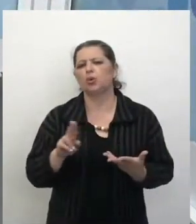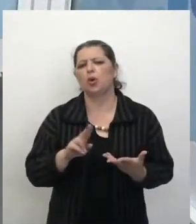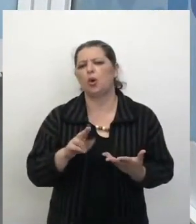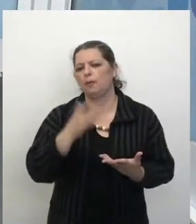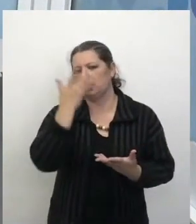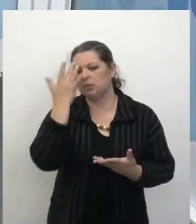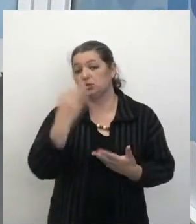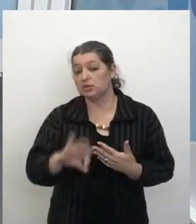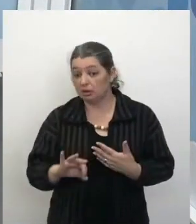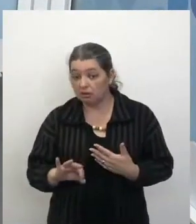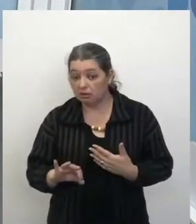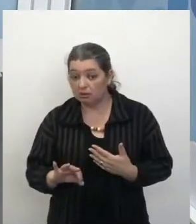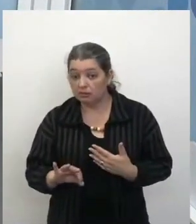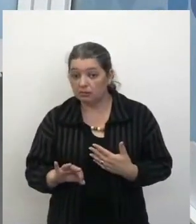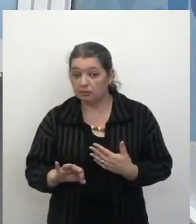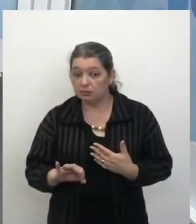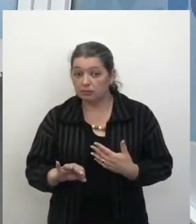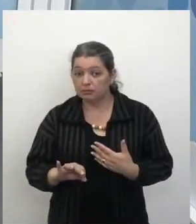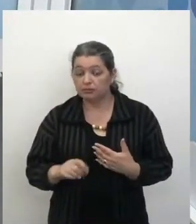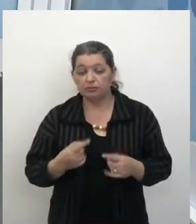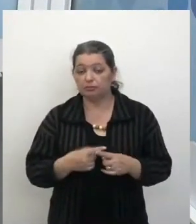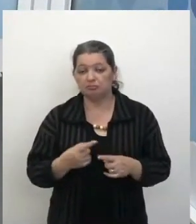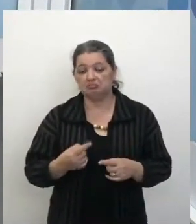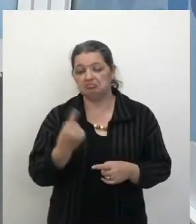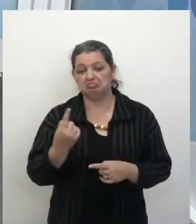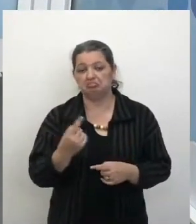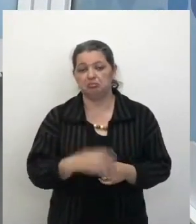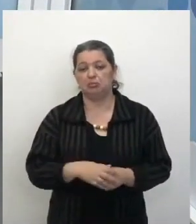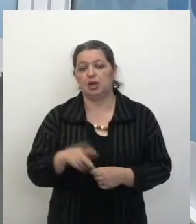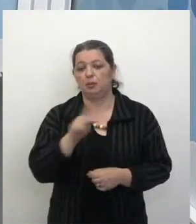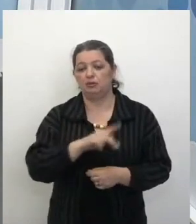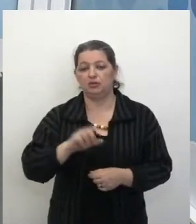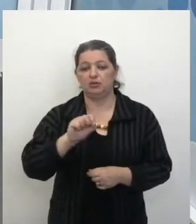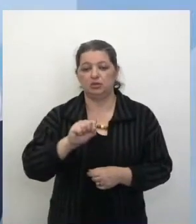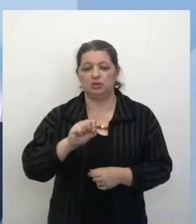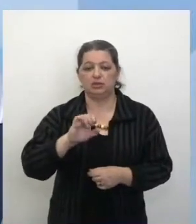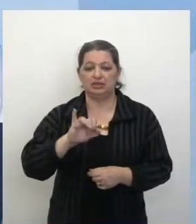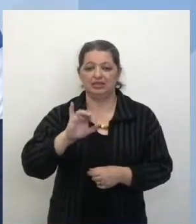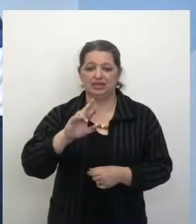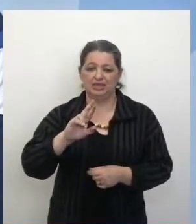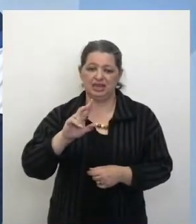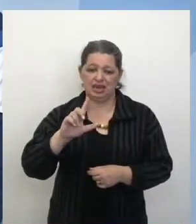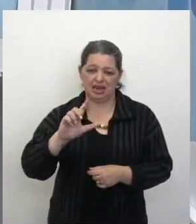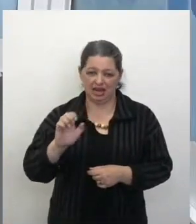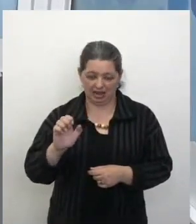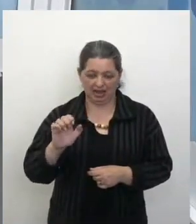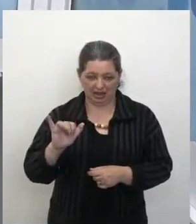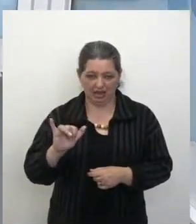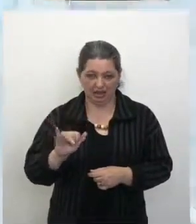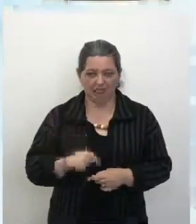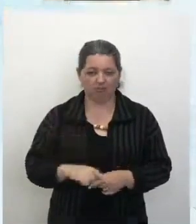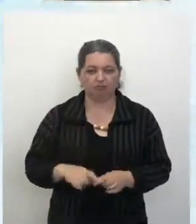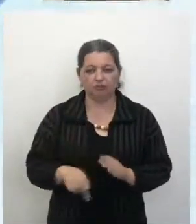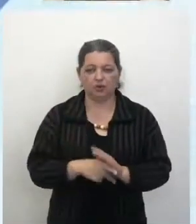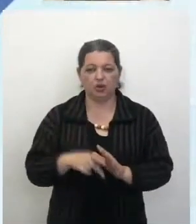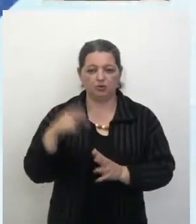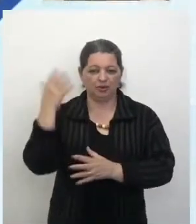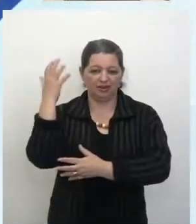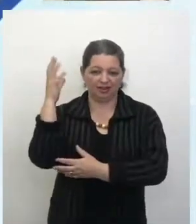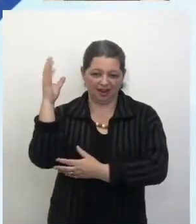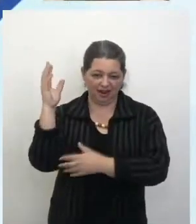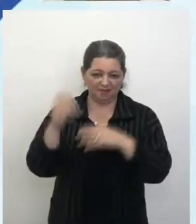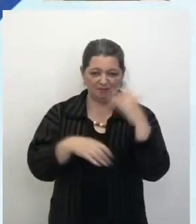aqui vai para nós vamos falar primeira né Porque não fala dos alunos a professora Sirlei Carmen Miranda vamos dar aquele cliente Maroto